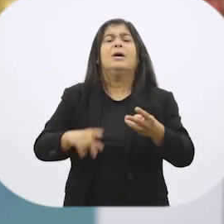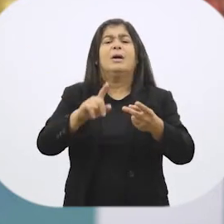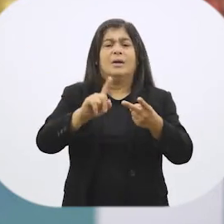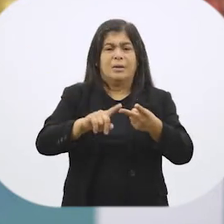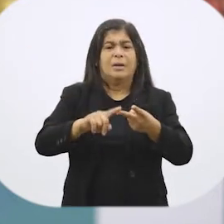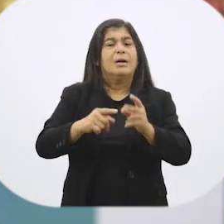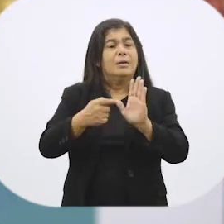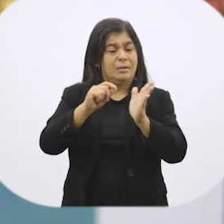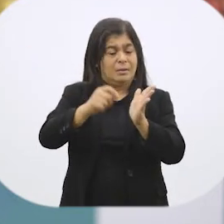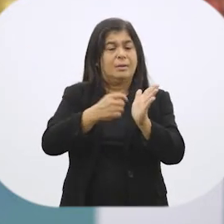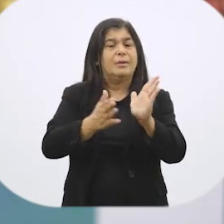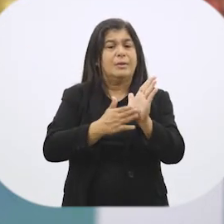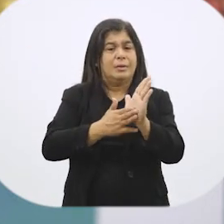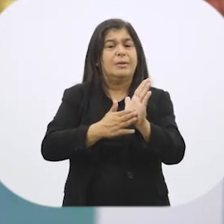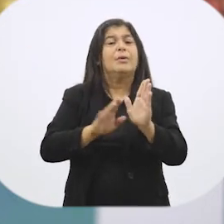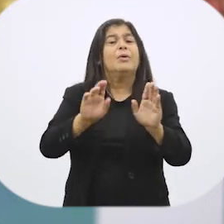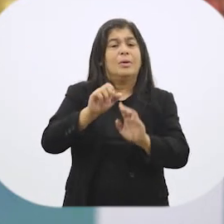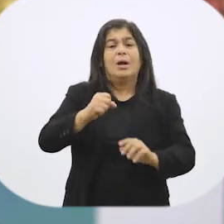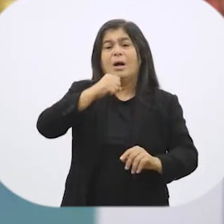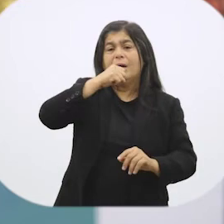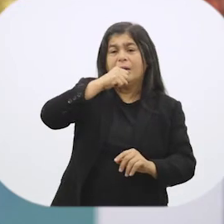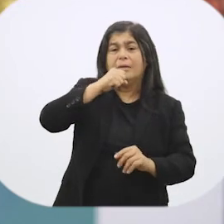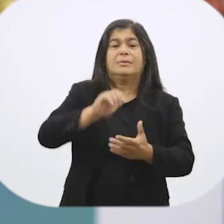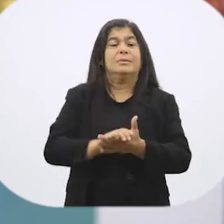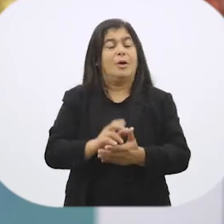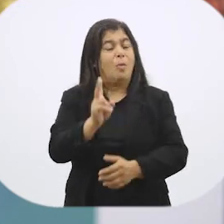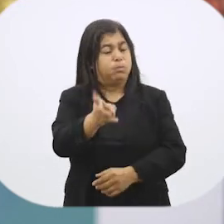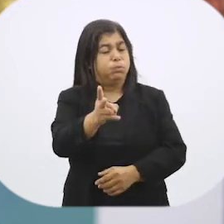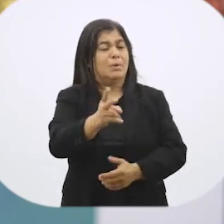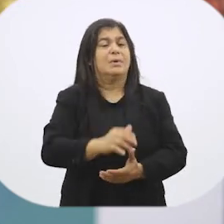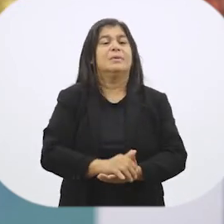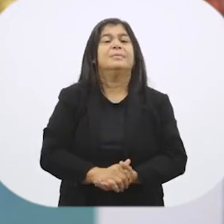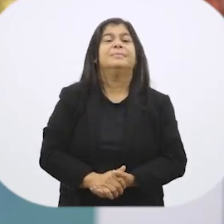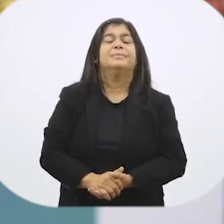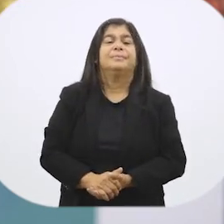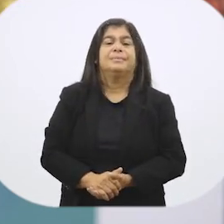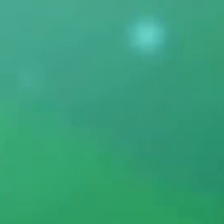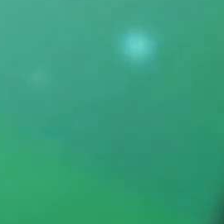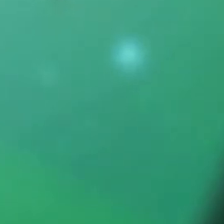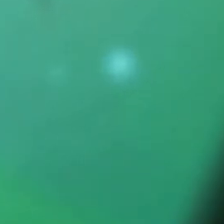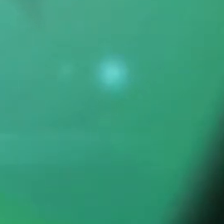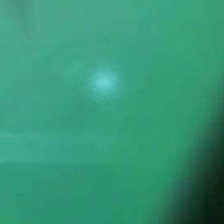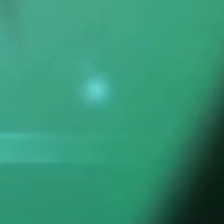sobre a nota técnica que orienta a prevenção da tuberculose. Não saia daí!